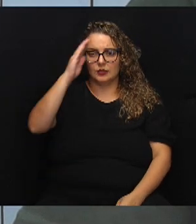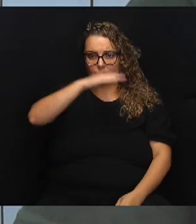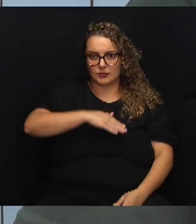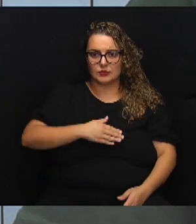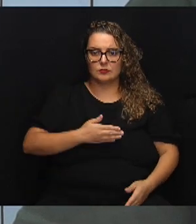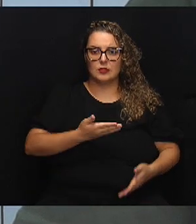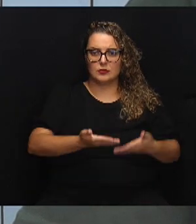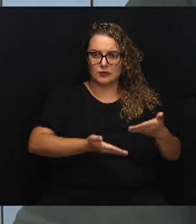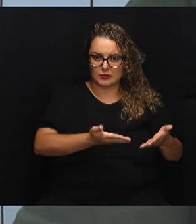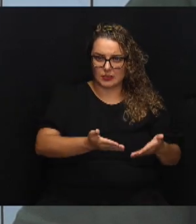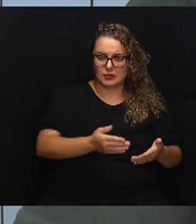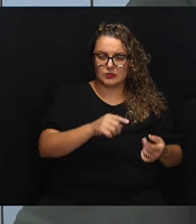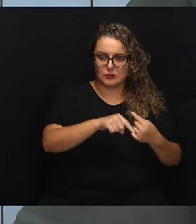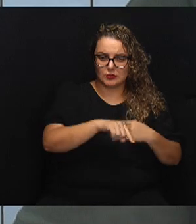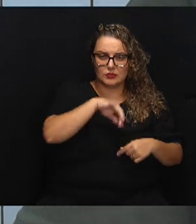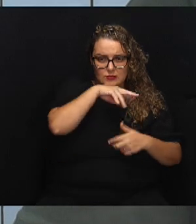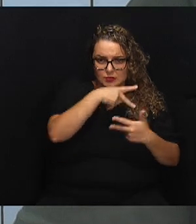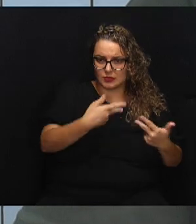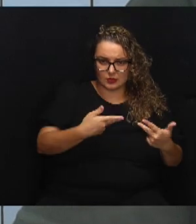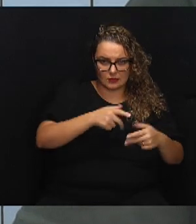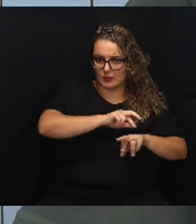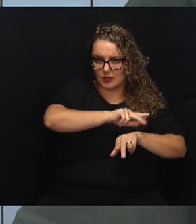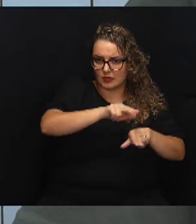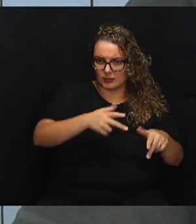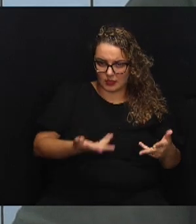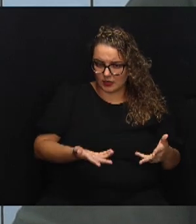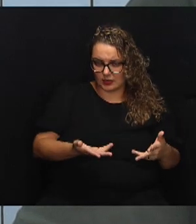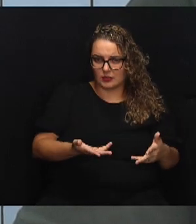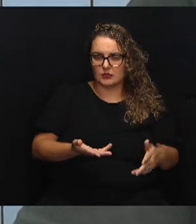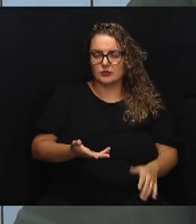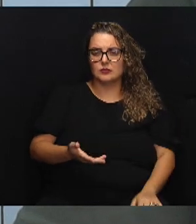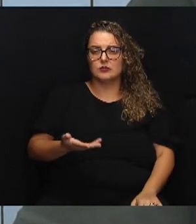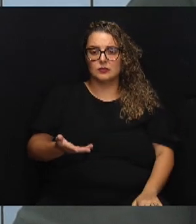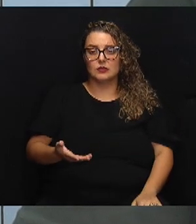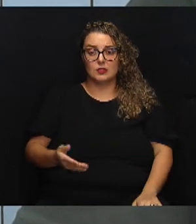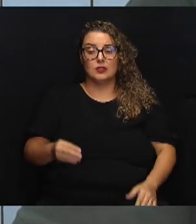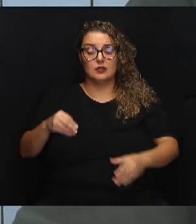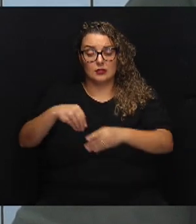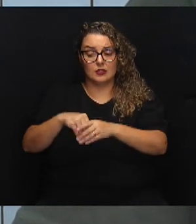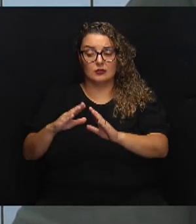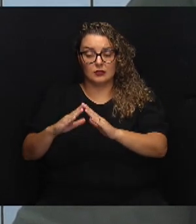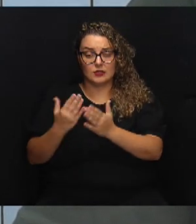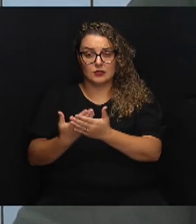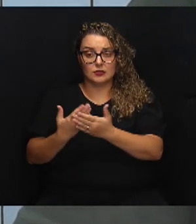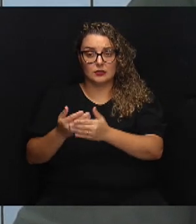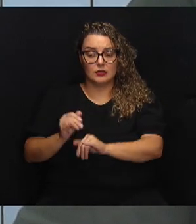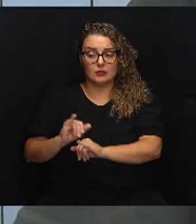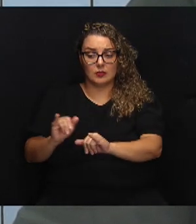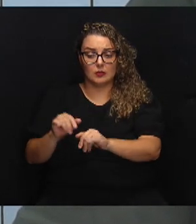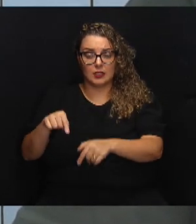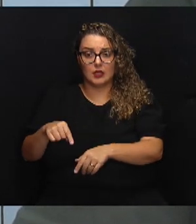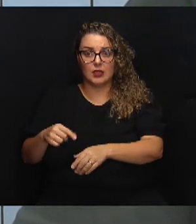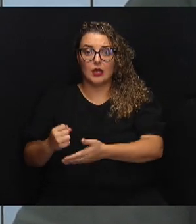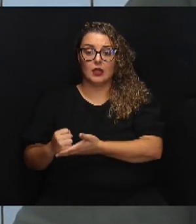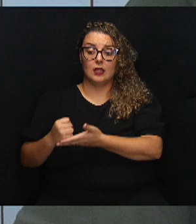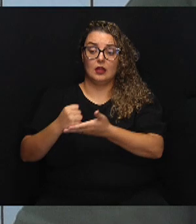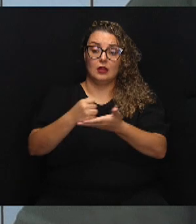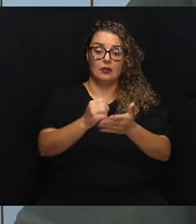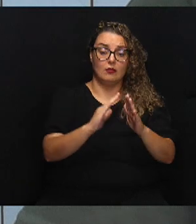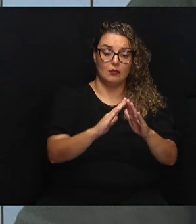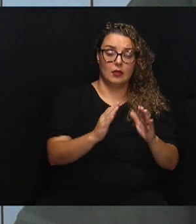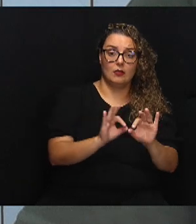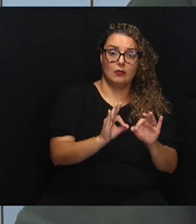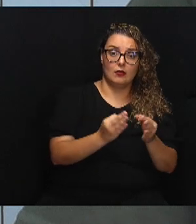os alunos conseguem levar essa mensagem para dentro do seu lar, juntamente com seus